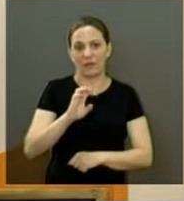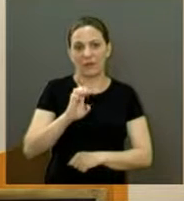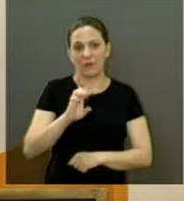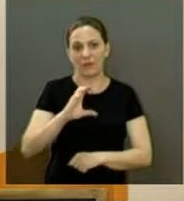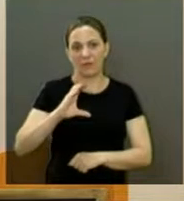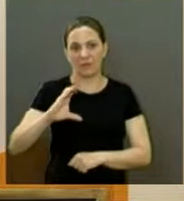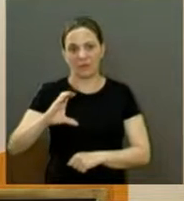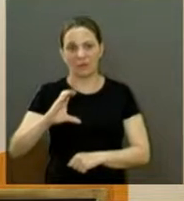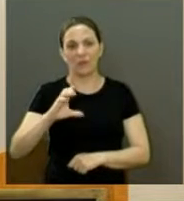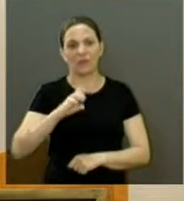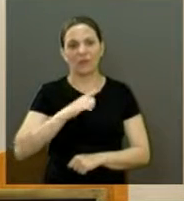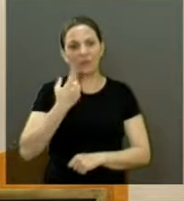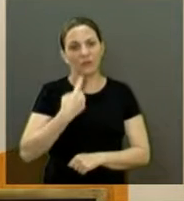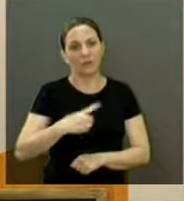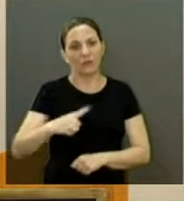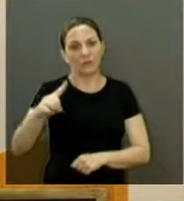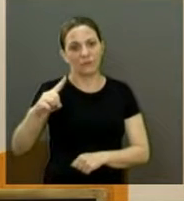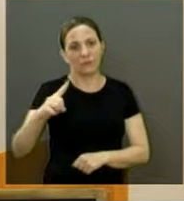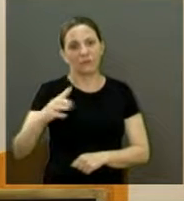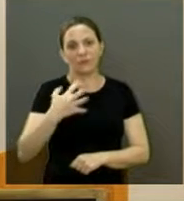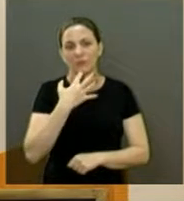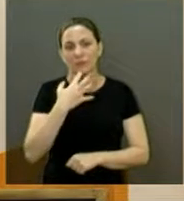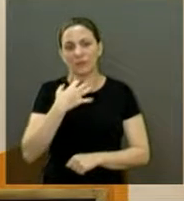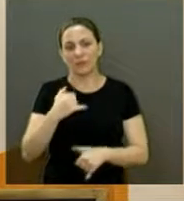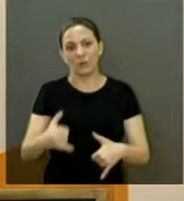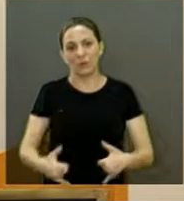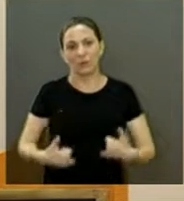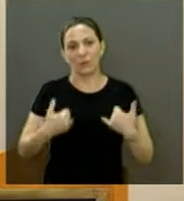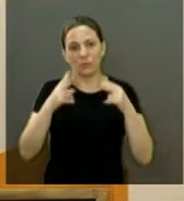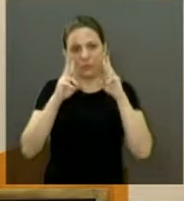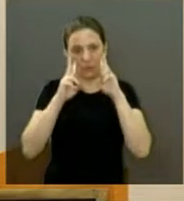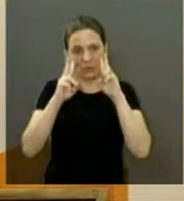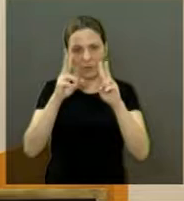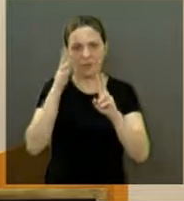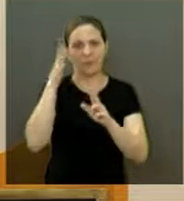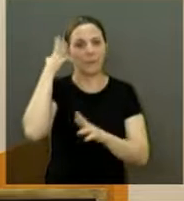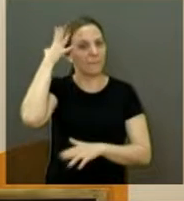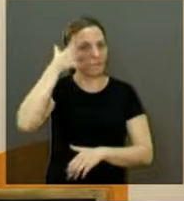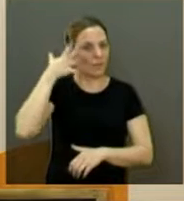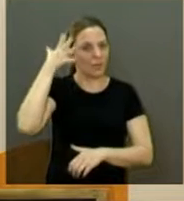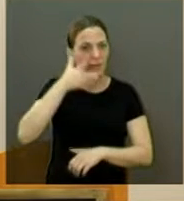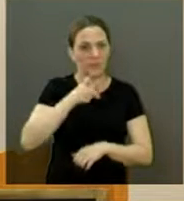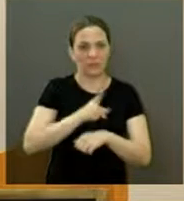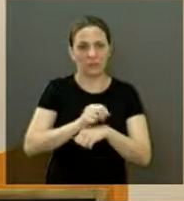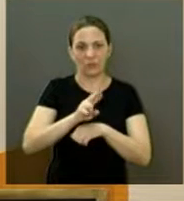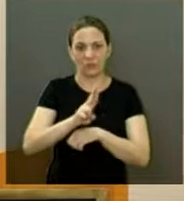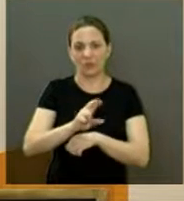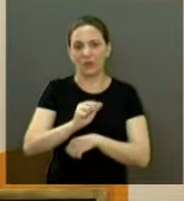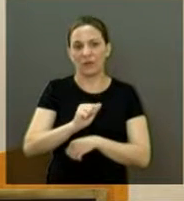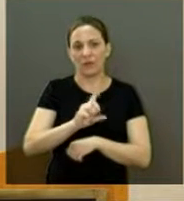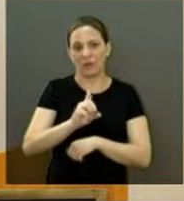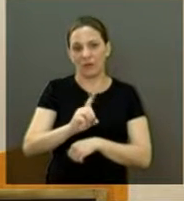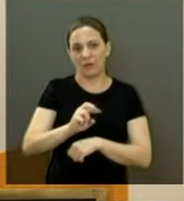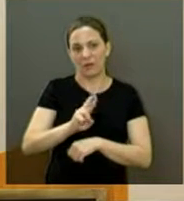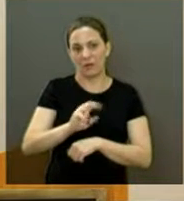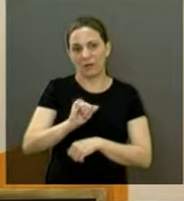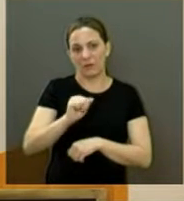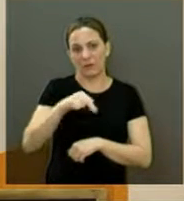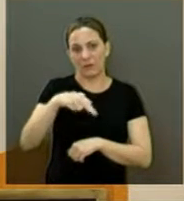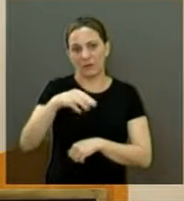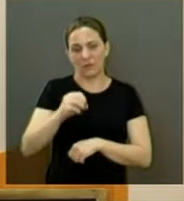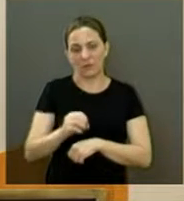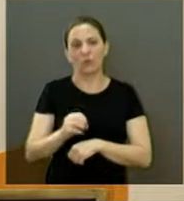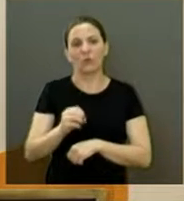foi na fatec tive a honra de assistir à palestra do professor doutor adriano dias de carvalho sobre